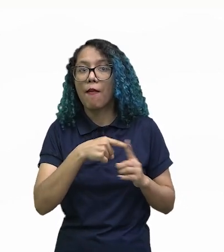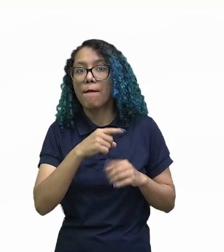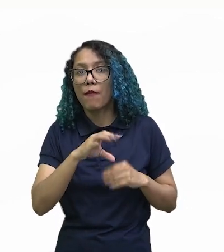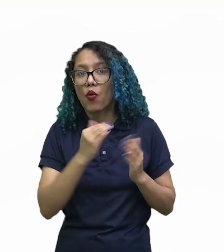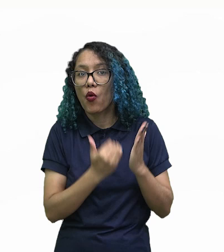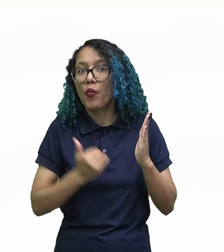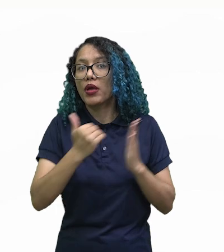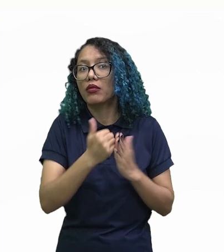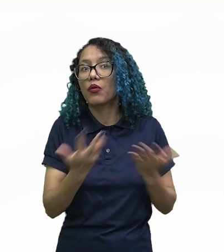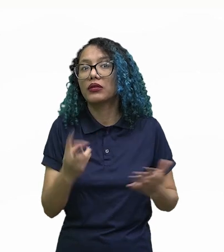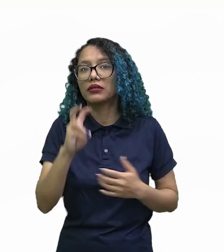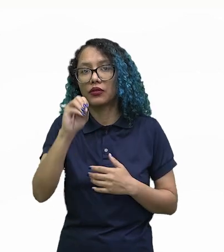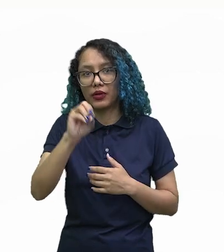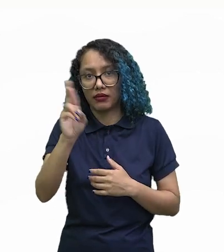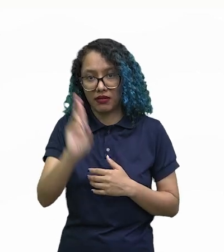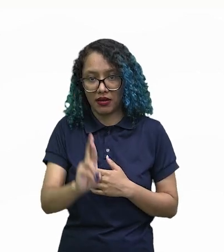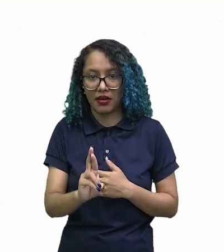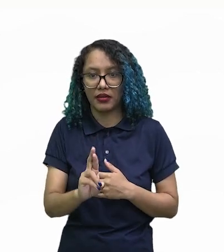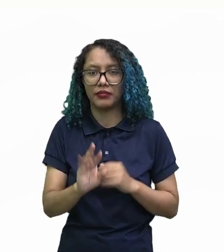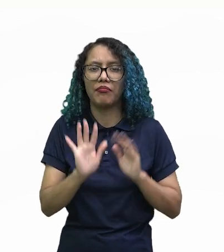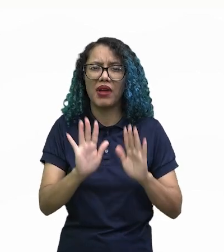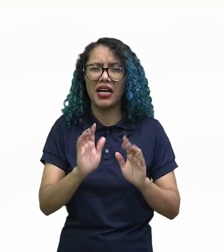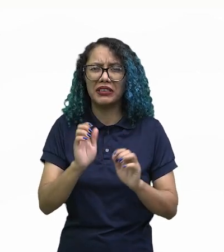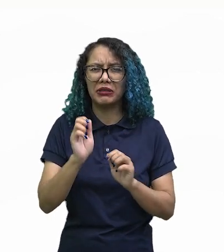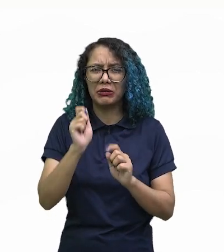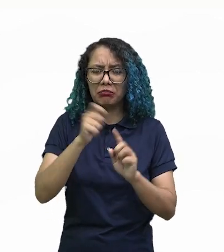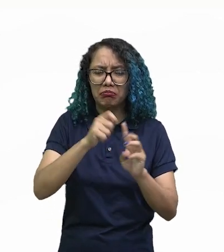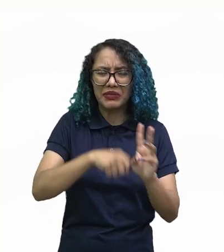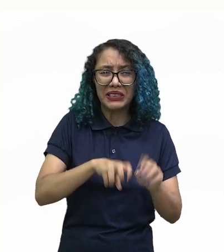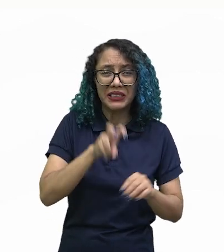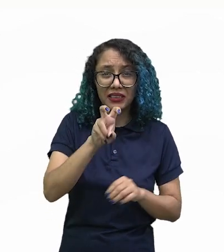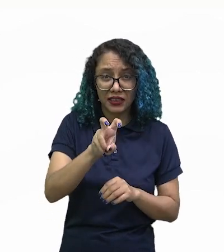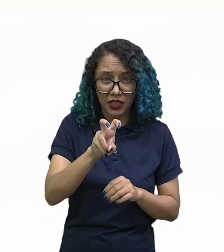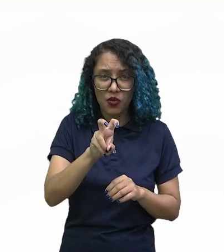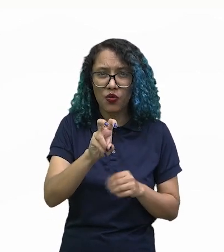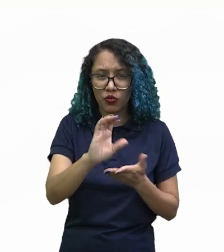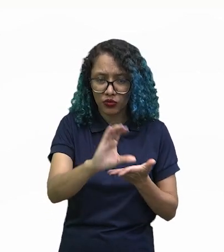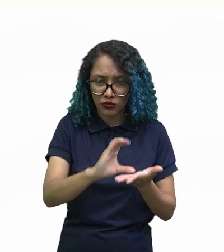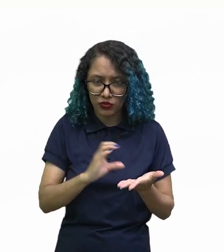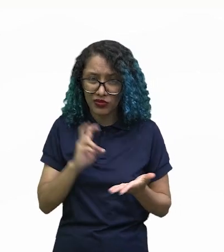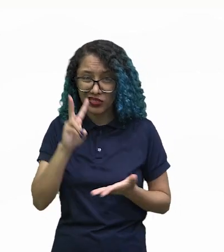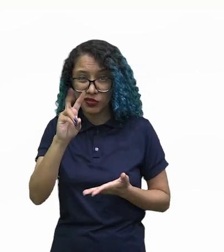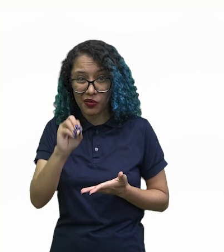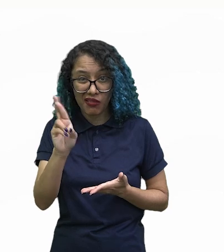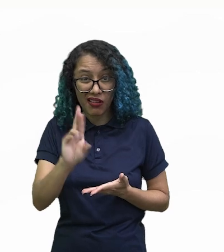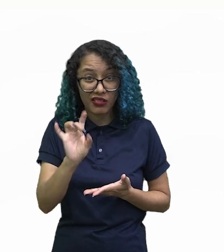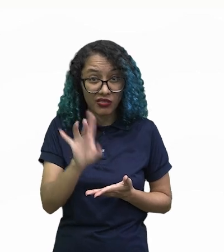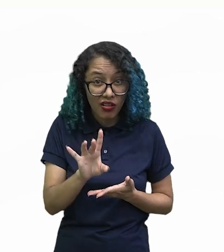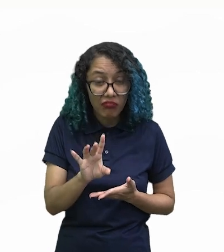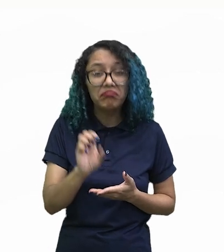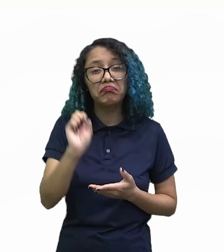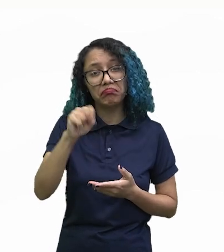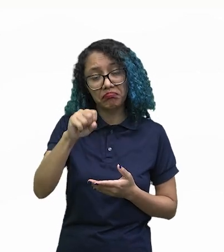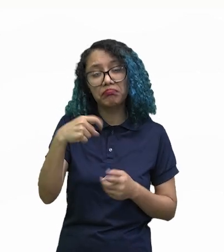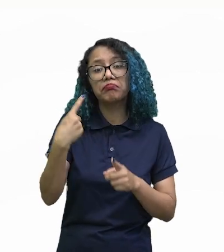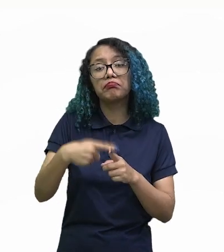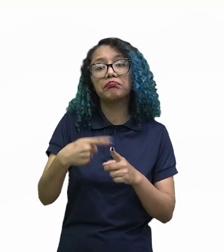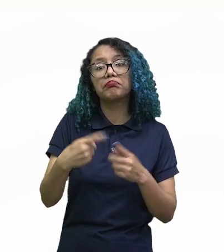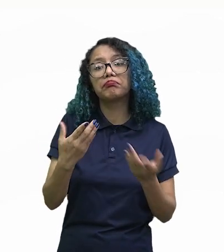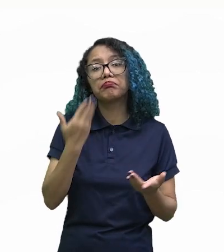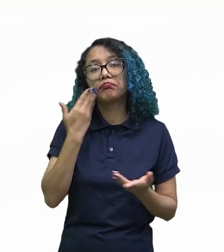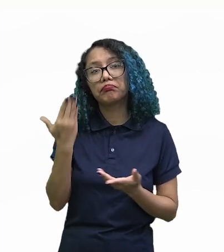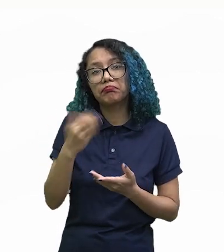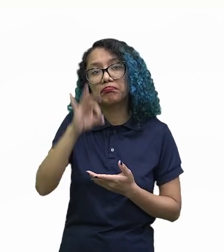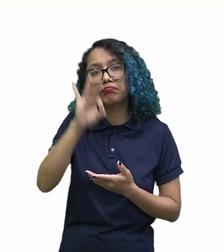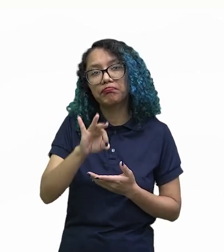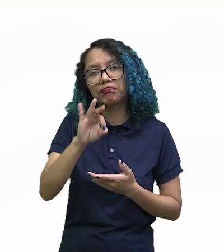do que você aplicou. Poxa, mas se passaram 5 meses, eu vou receber só isso? Sim, porque devido à taxa aí, que é